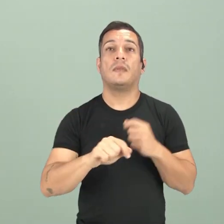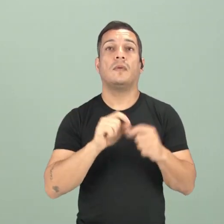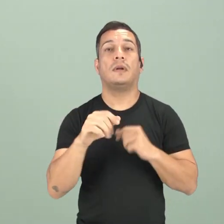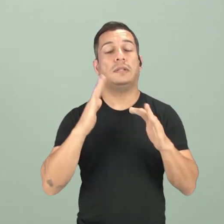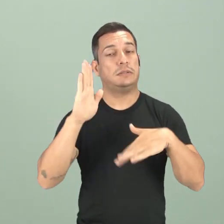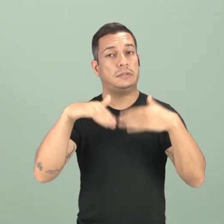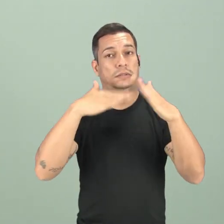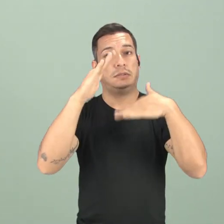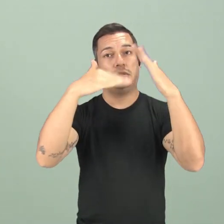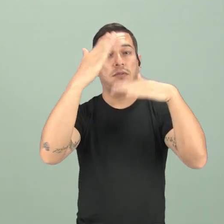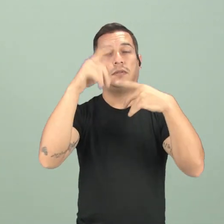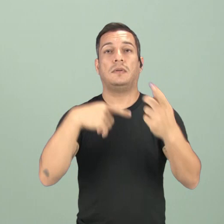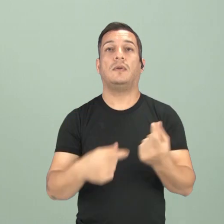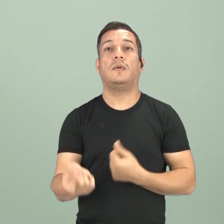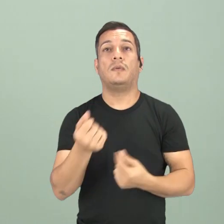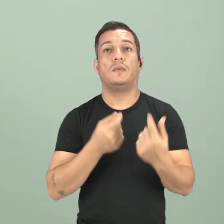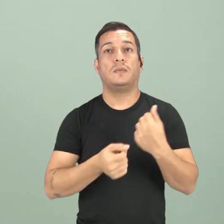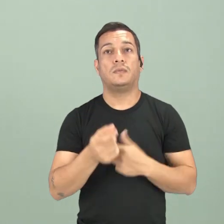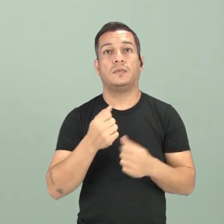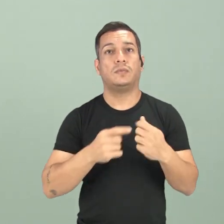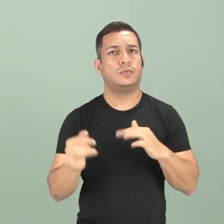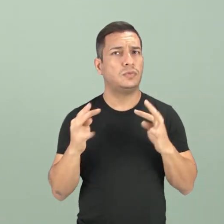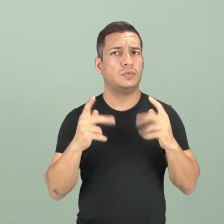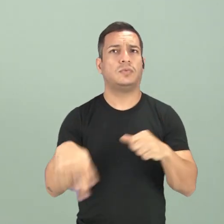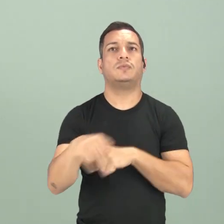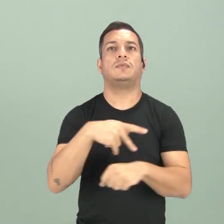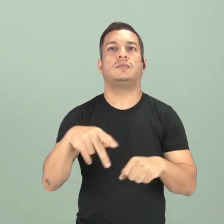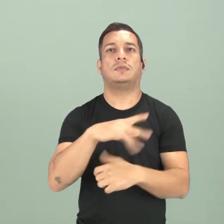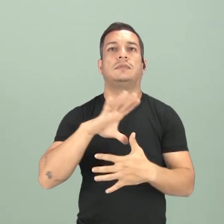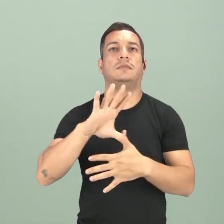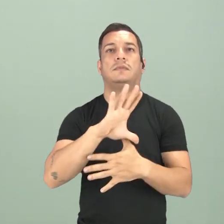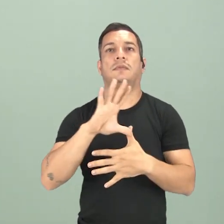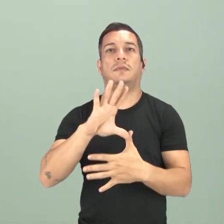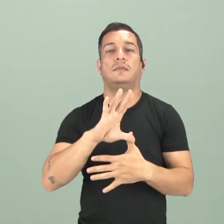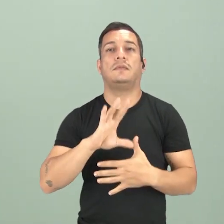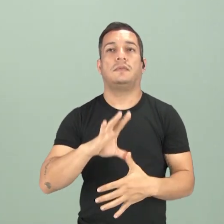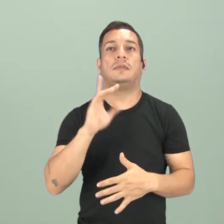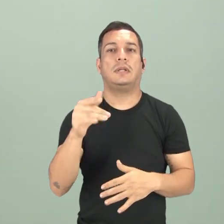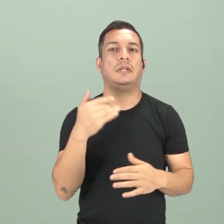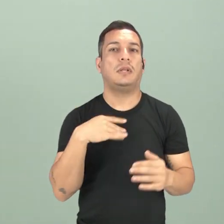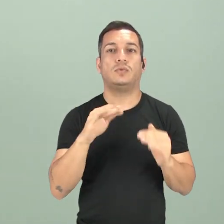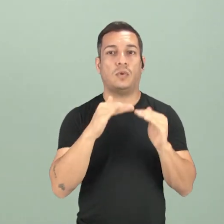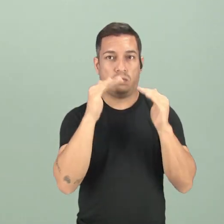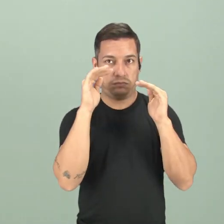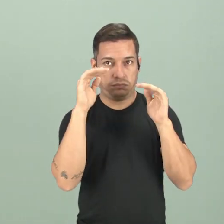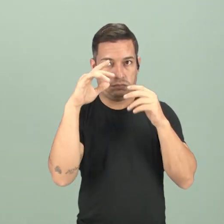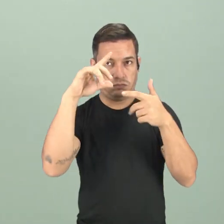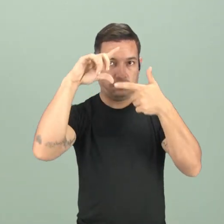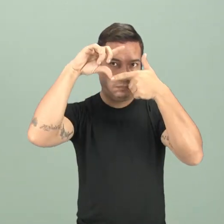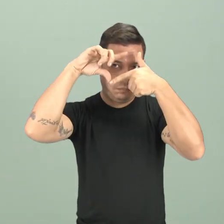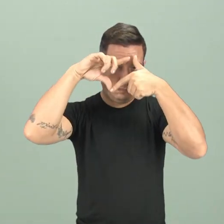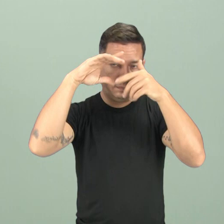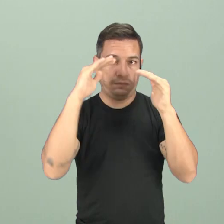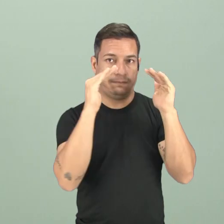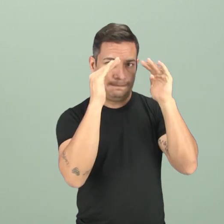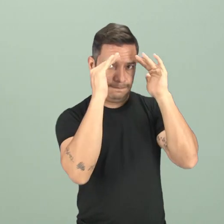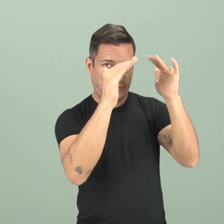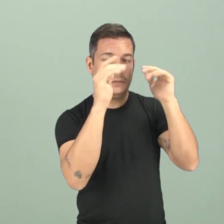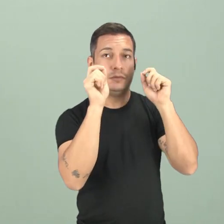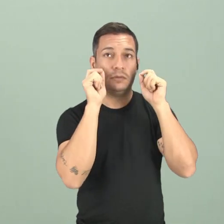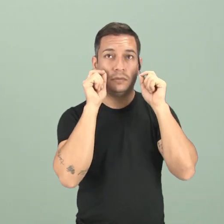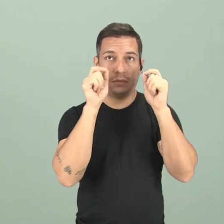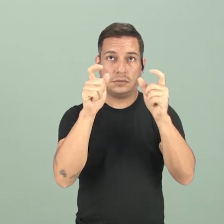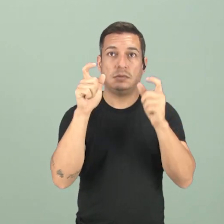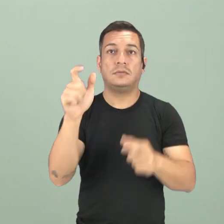o desenvolvimento econômico de todos os países americanos e não ficar apenas submetido aos